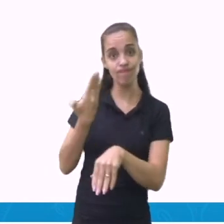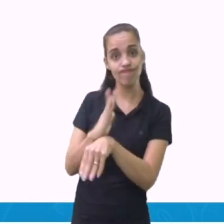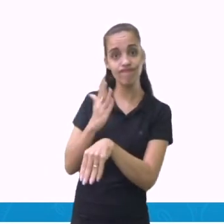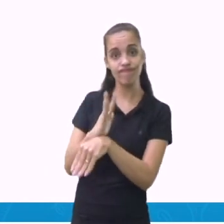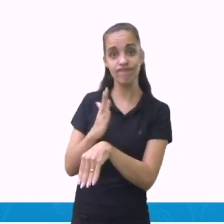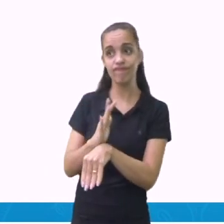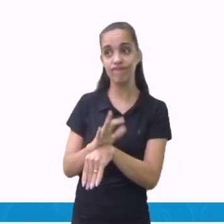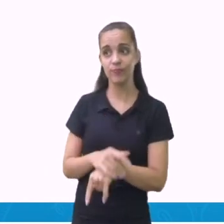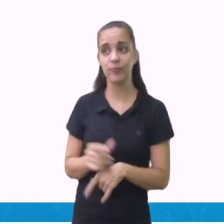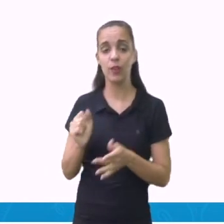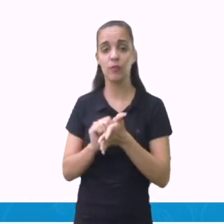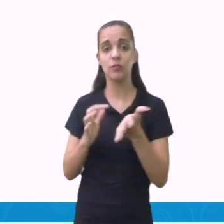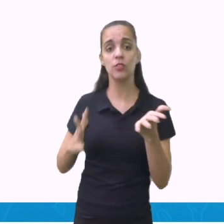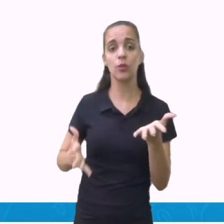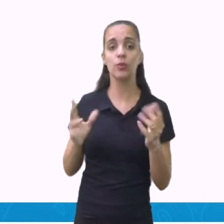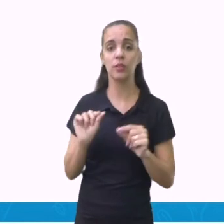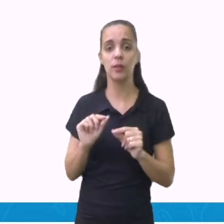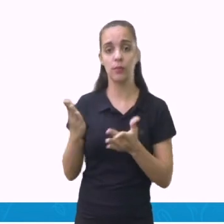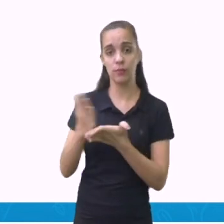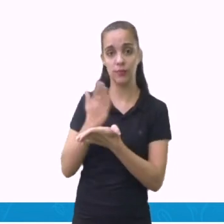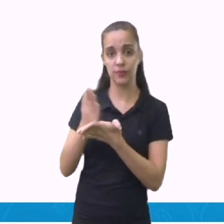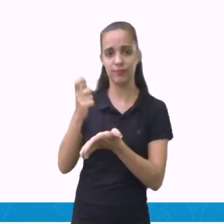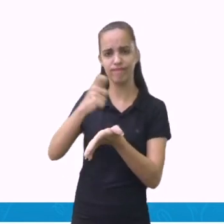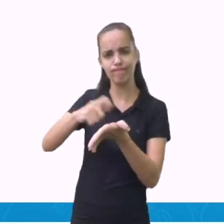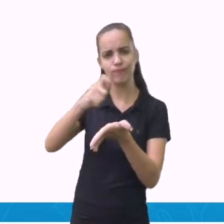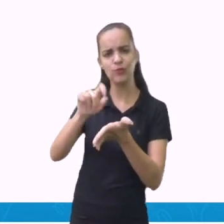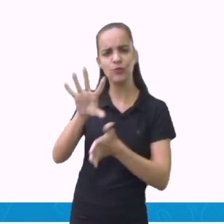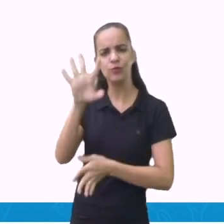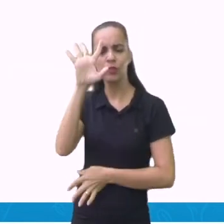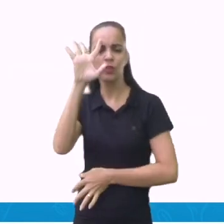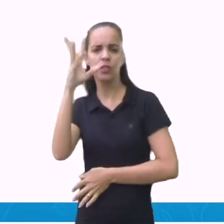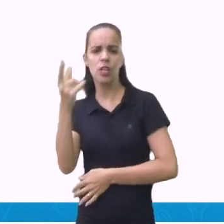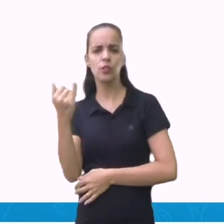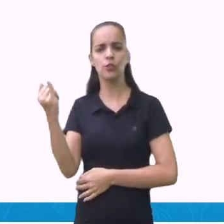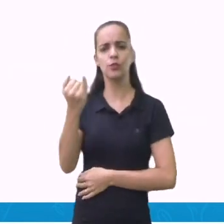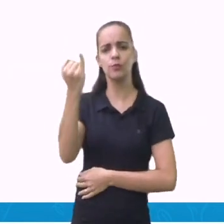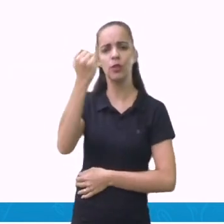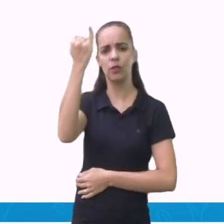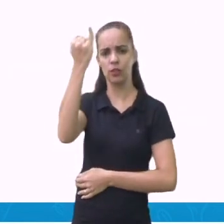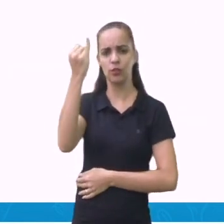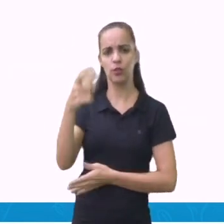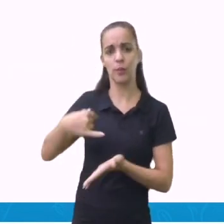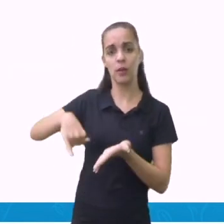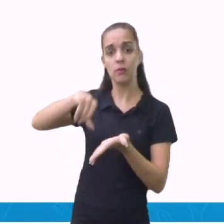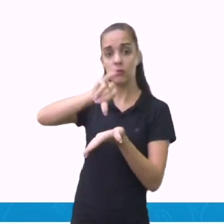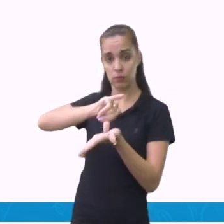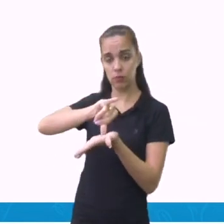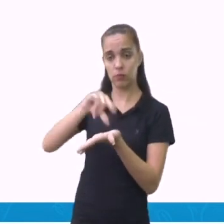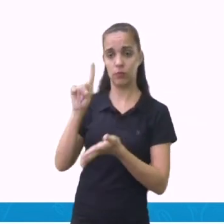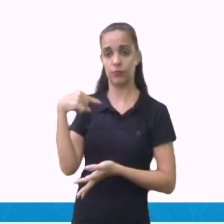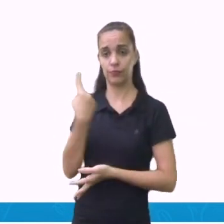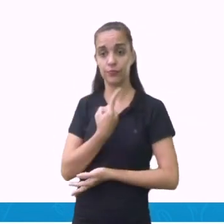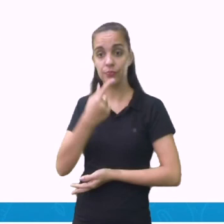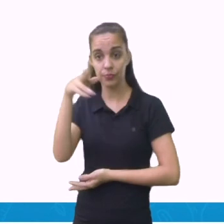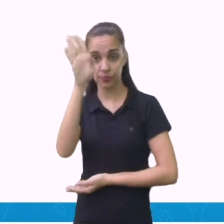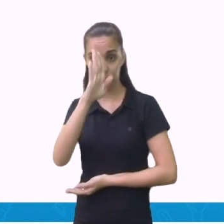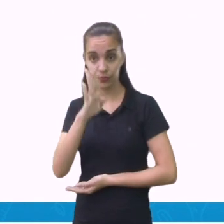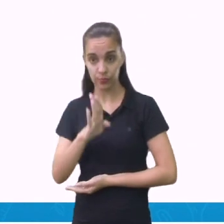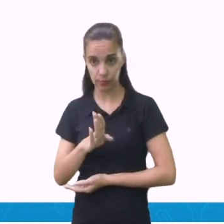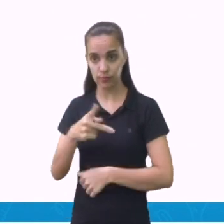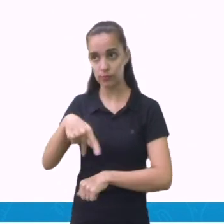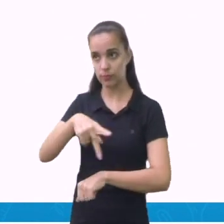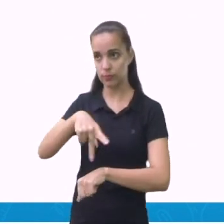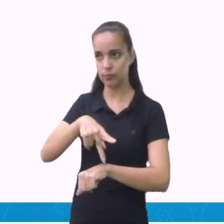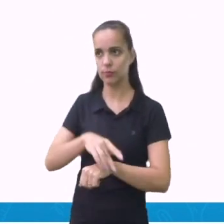hoje, eu vou deixar o seguinte: em seu caderno, escreva o que você achou de mais importante sobre a capital do nosso país. Você